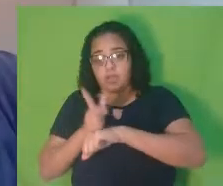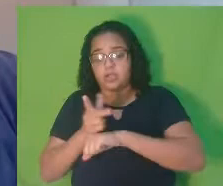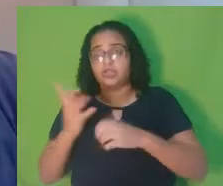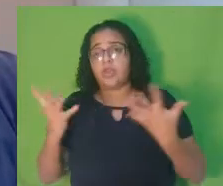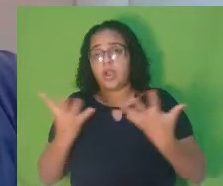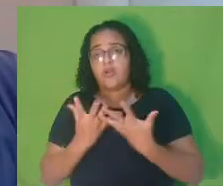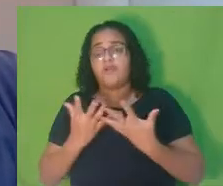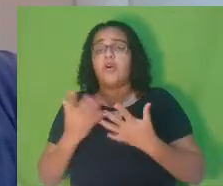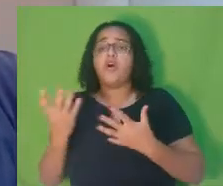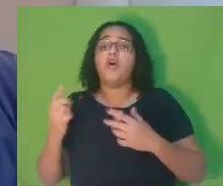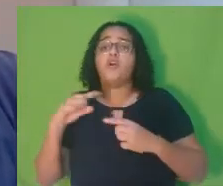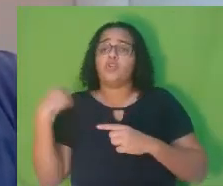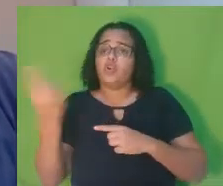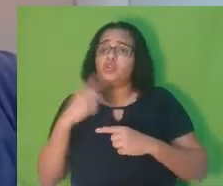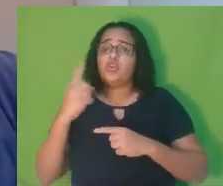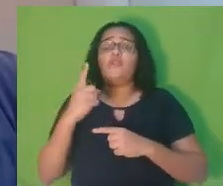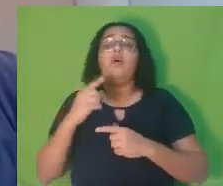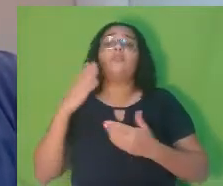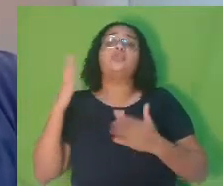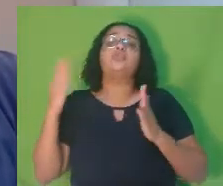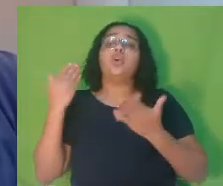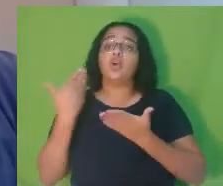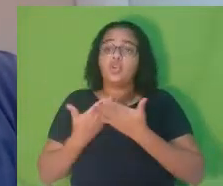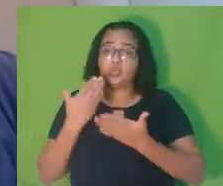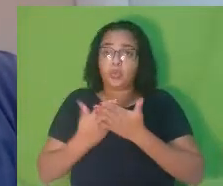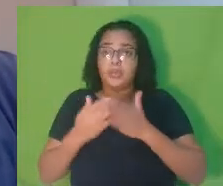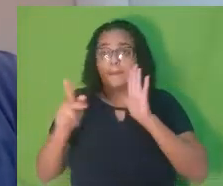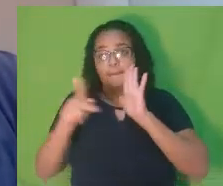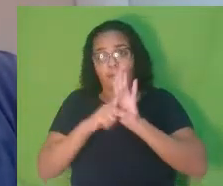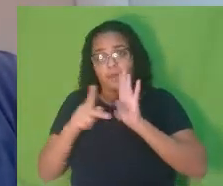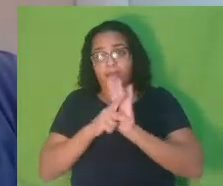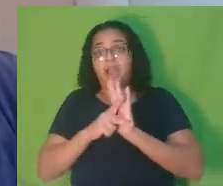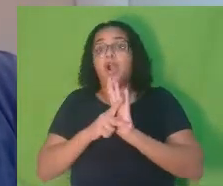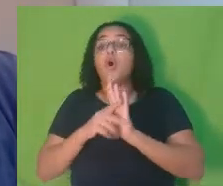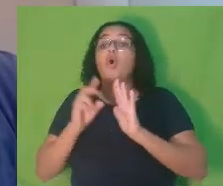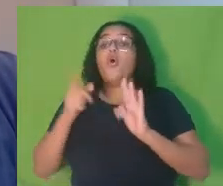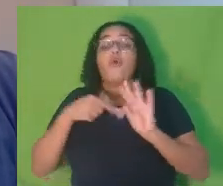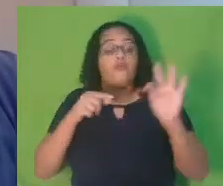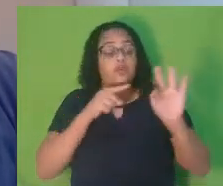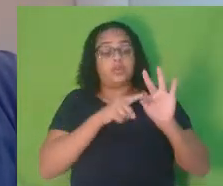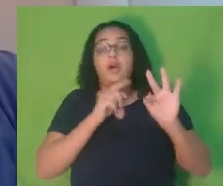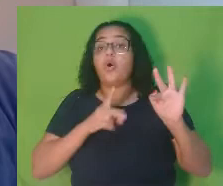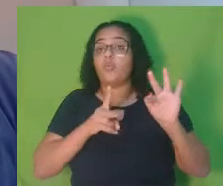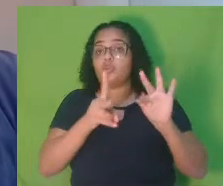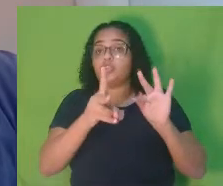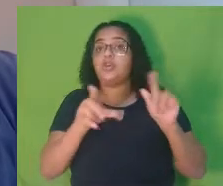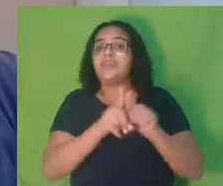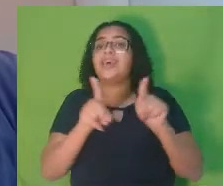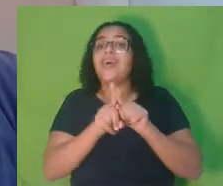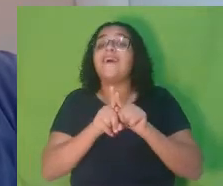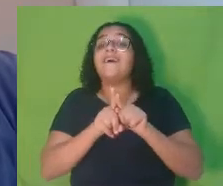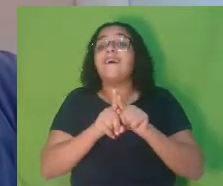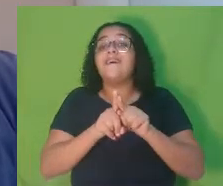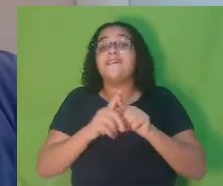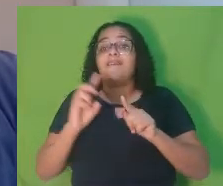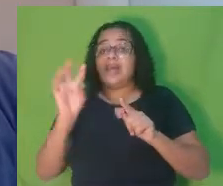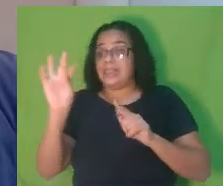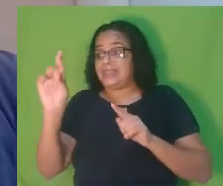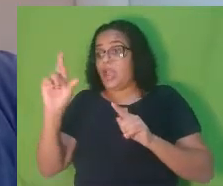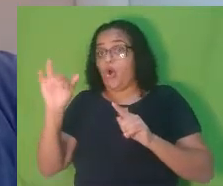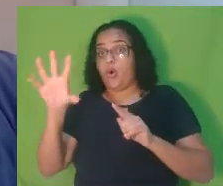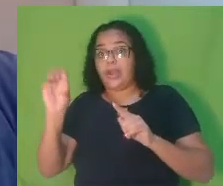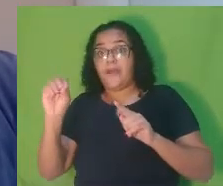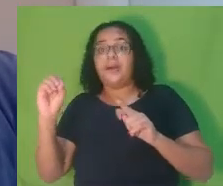Neste vídeo, vamos estudar algumas propriedades das funções contínuas e também apresentar o teorema do